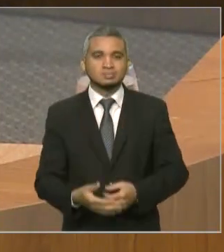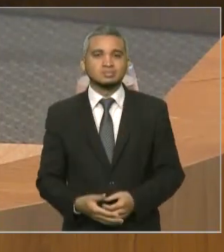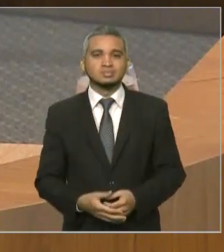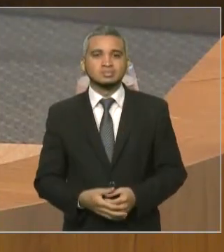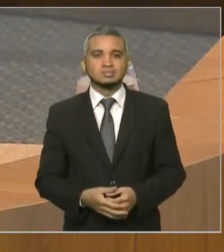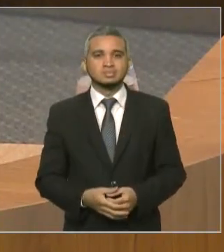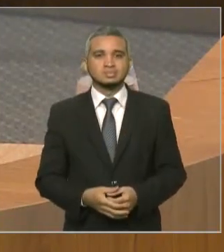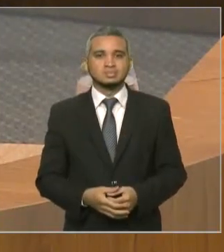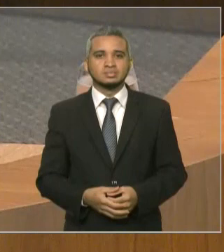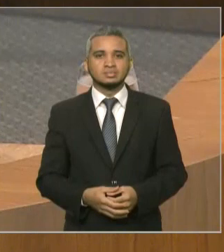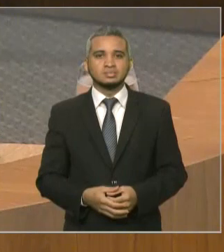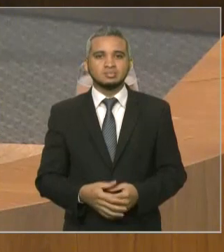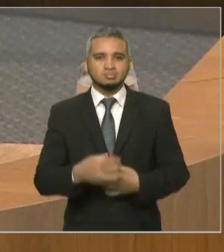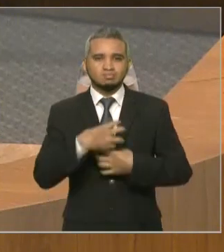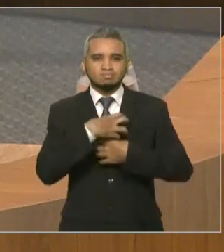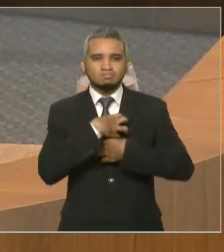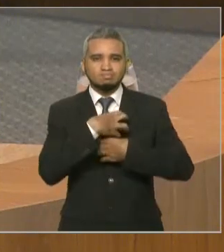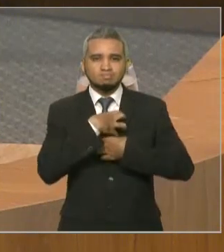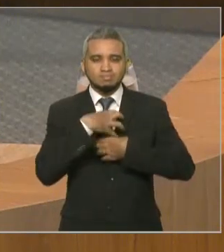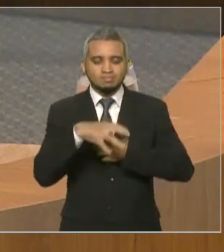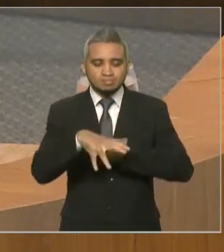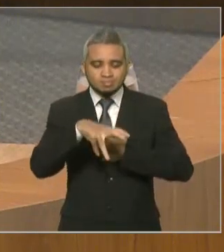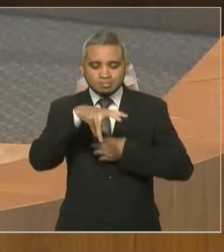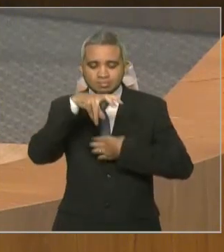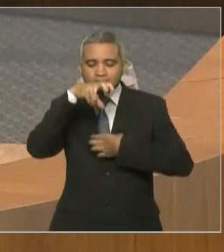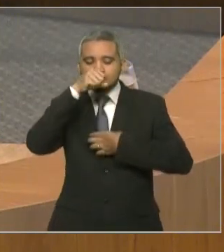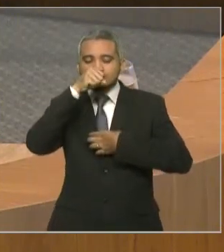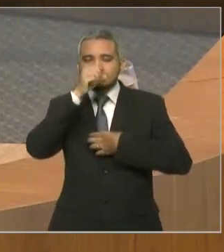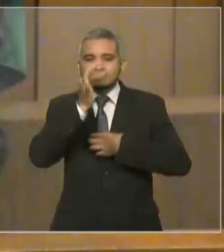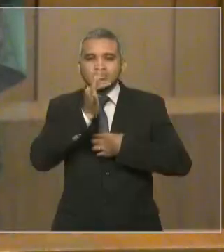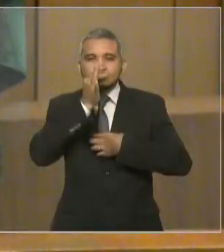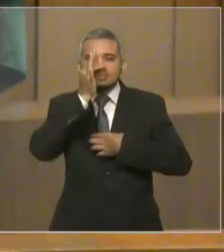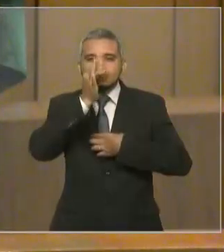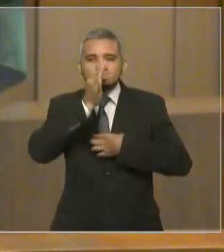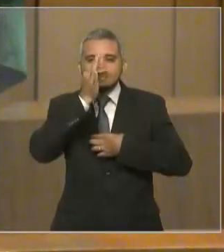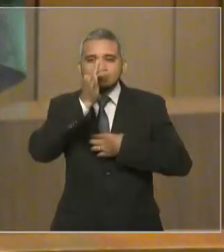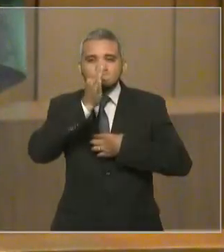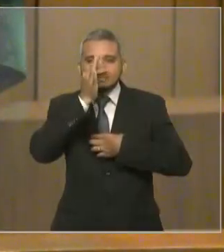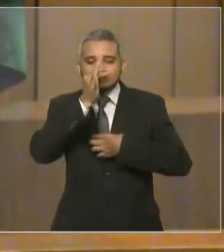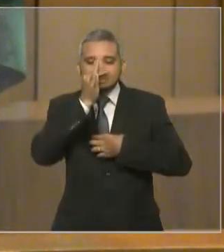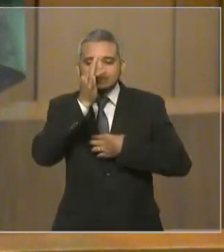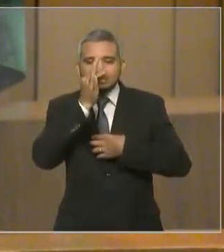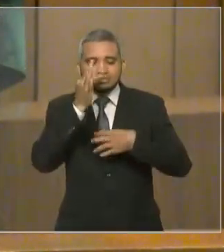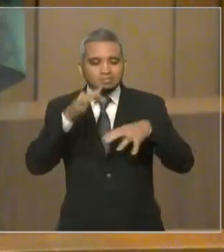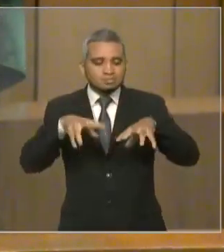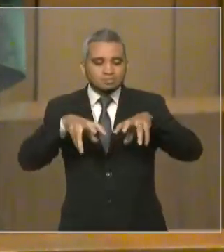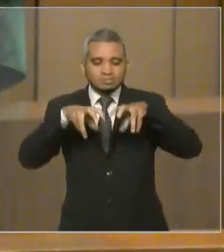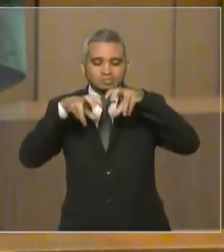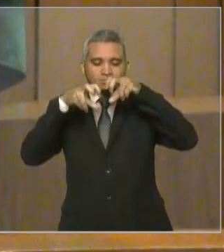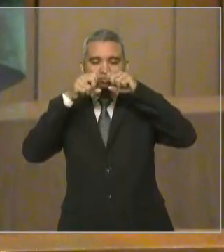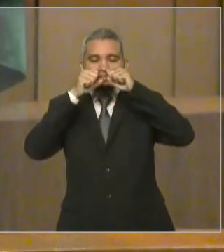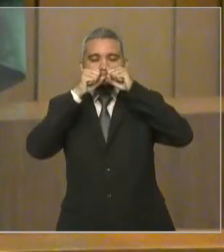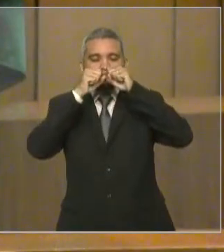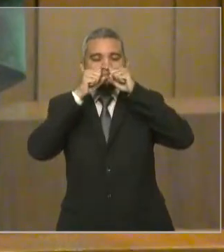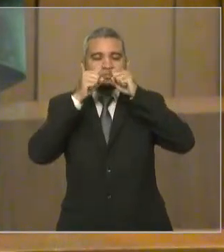sentindo o perfume dessas rosas bem floridas e joviais,